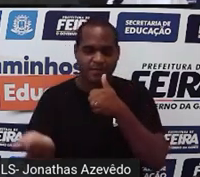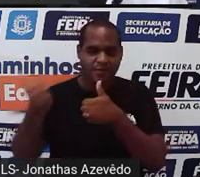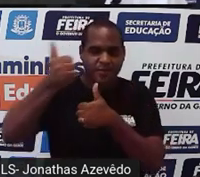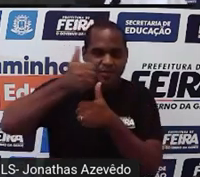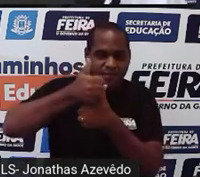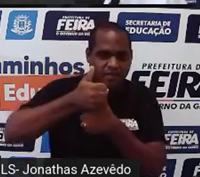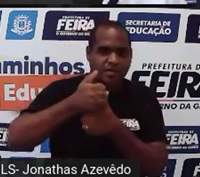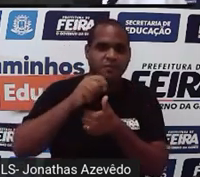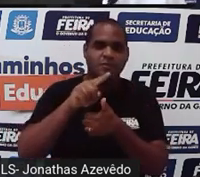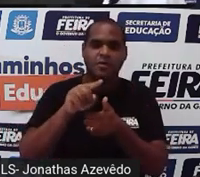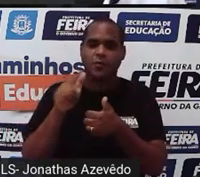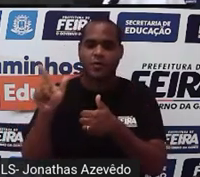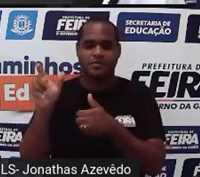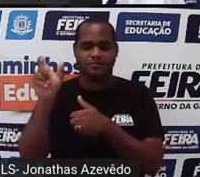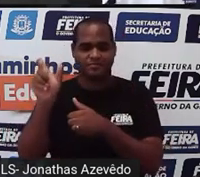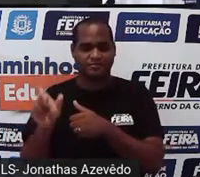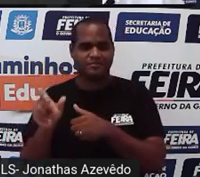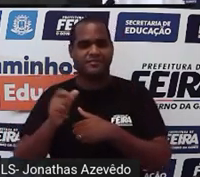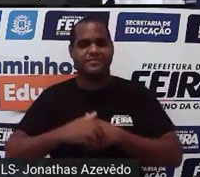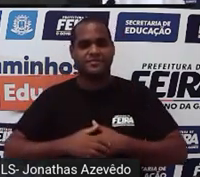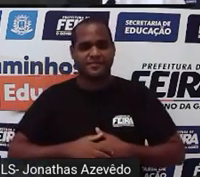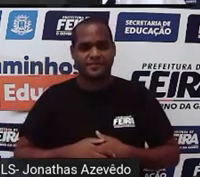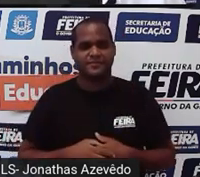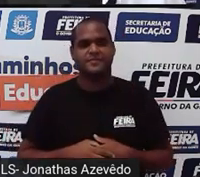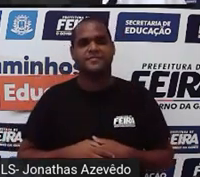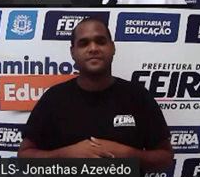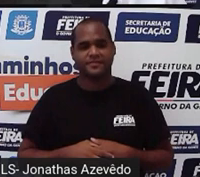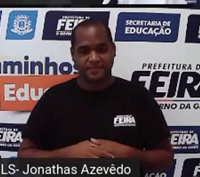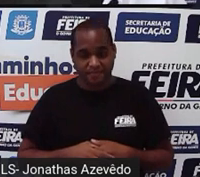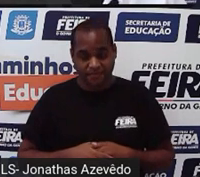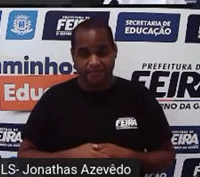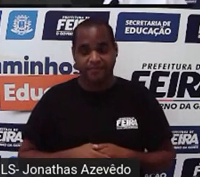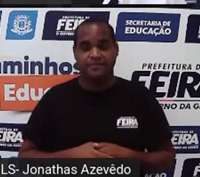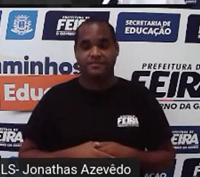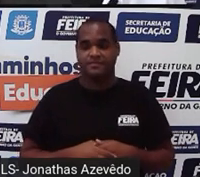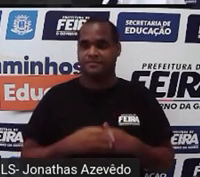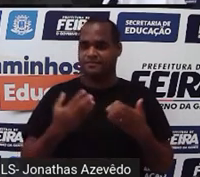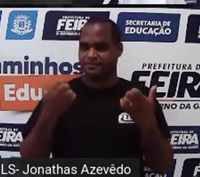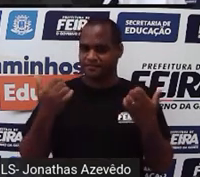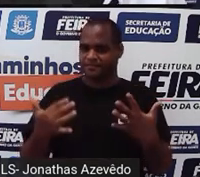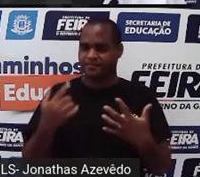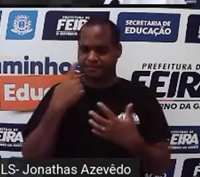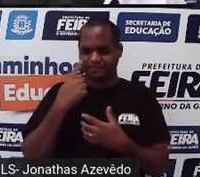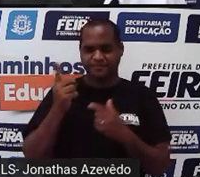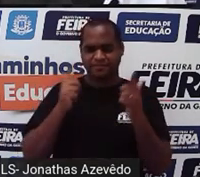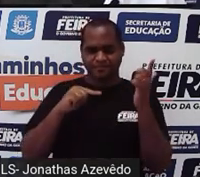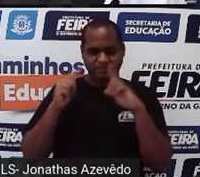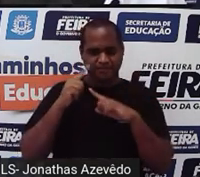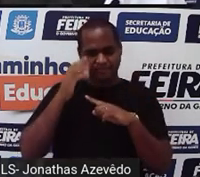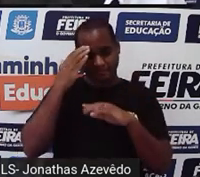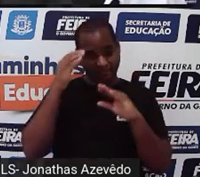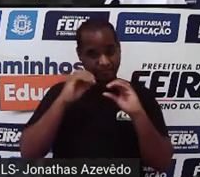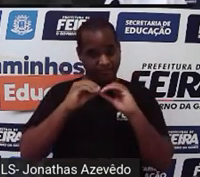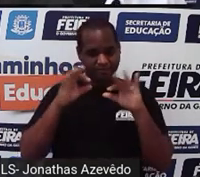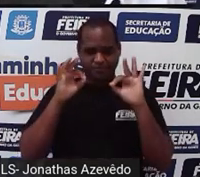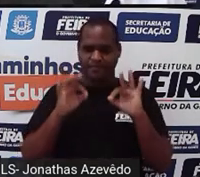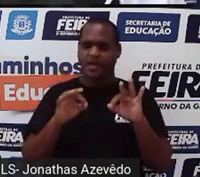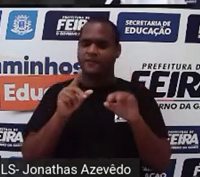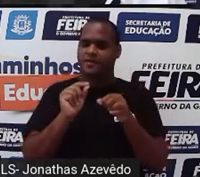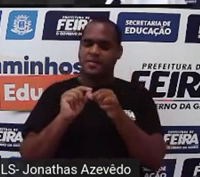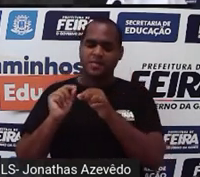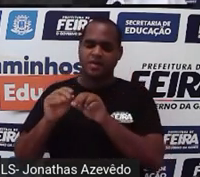aplica substituição na outra equação Bom vamos lá a gente só consegue entender isso direitinho